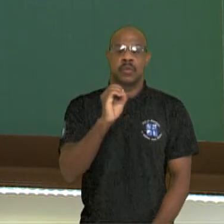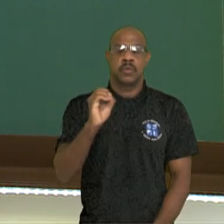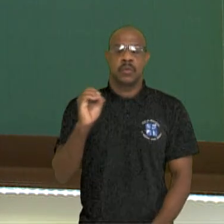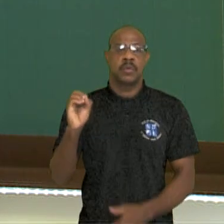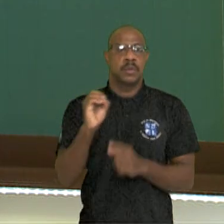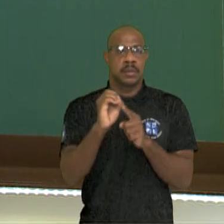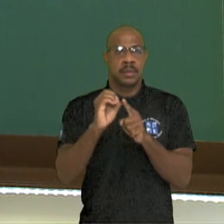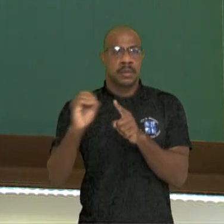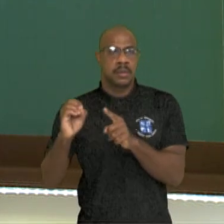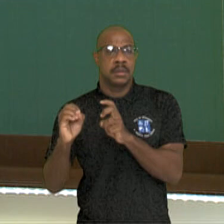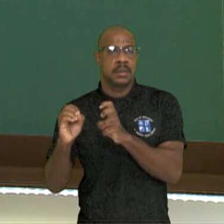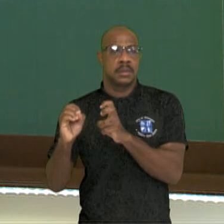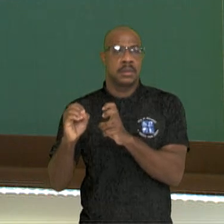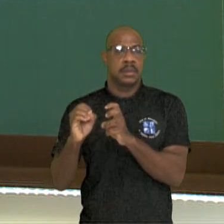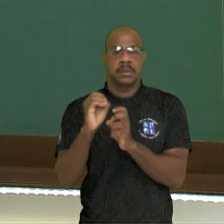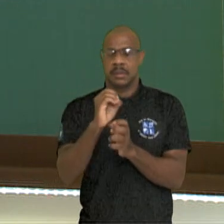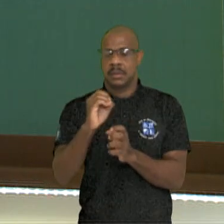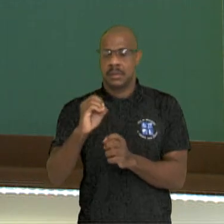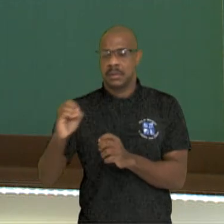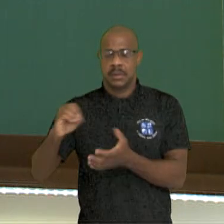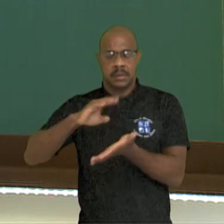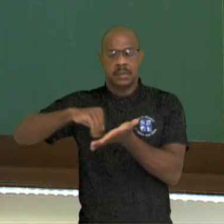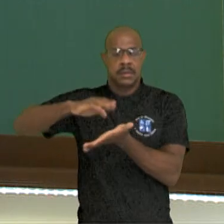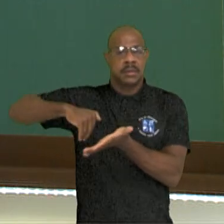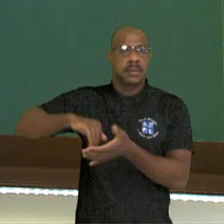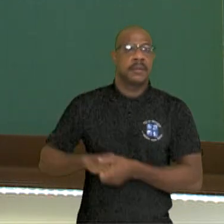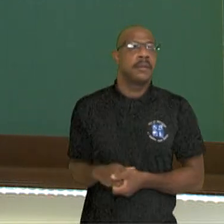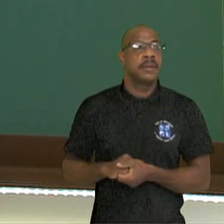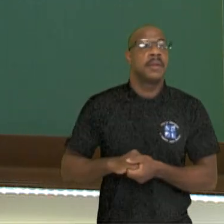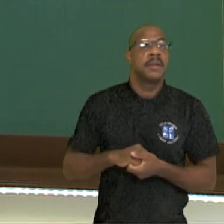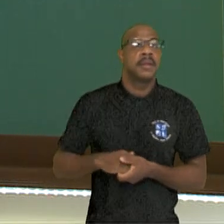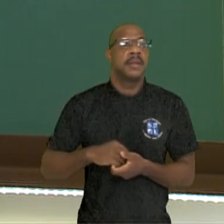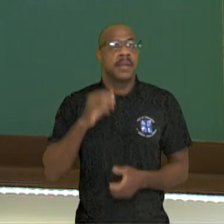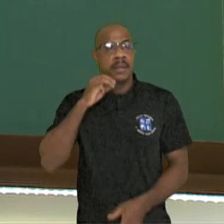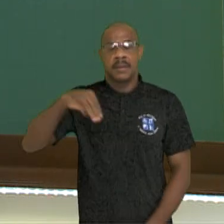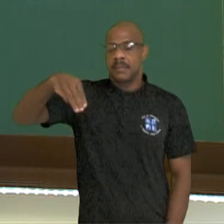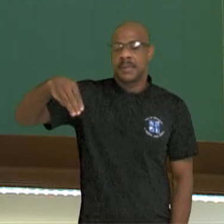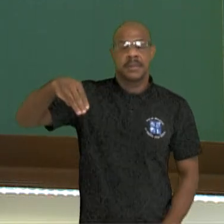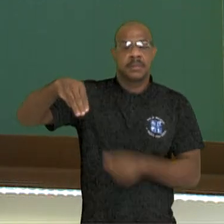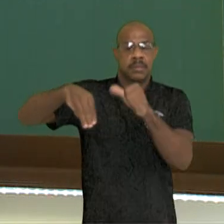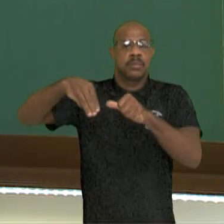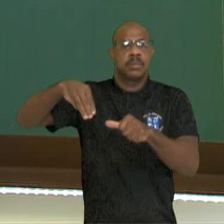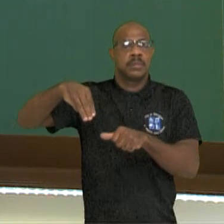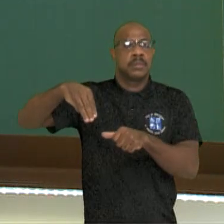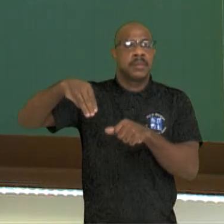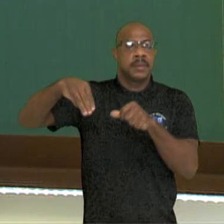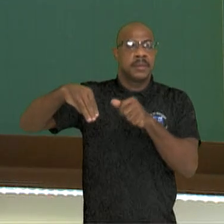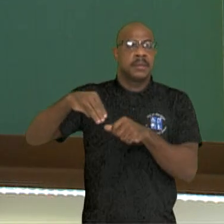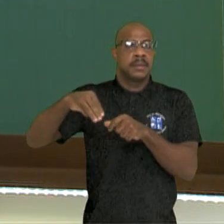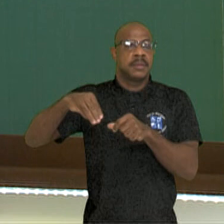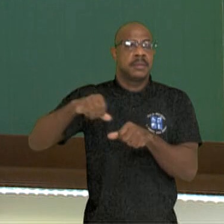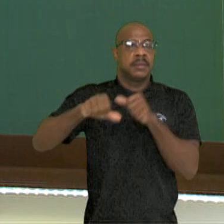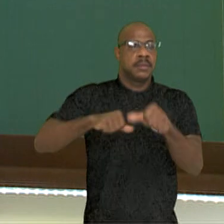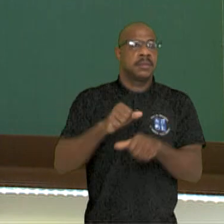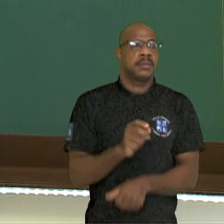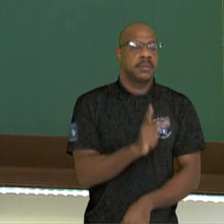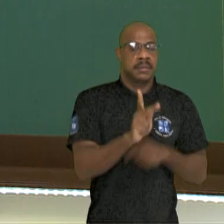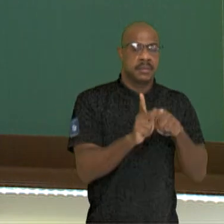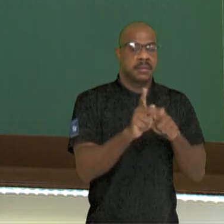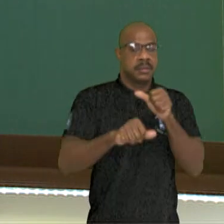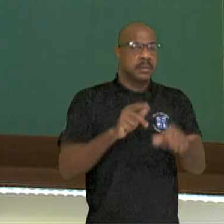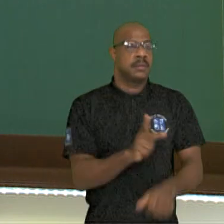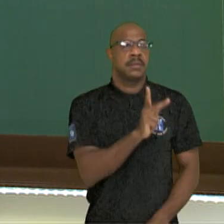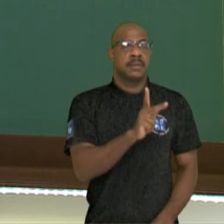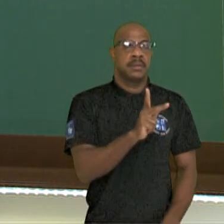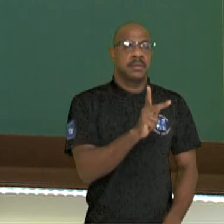Perceba, ó, são 5 zeros que desaparecem. Quando o número está em metro e vai para quilômetros, são 3 centímetros, são 3